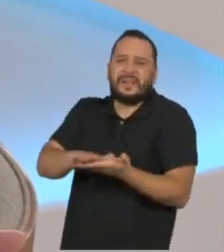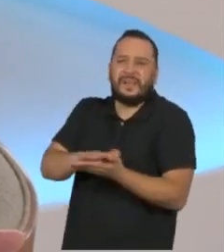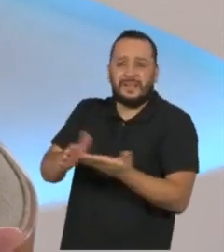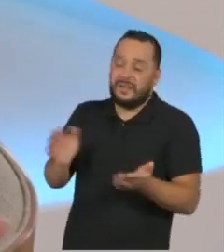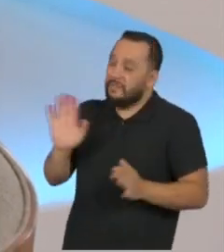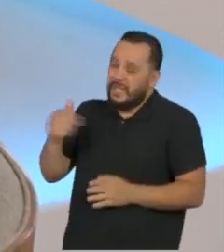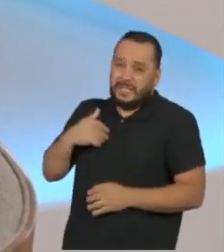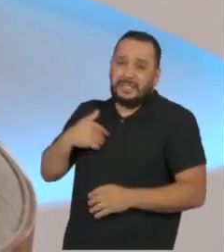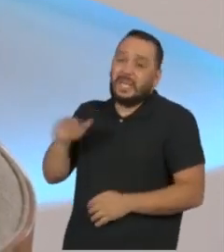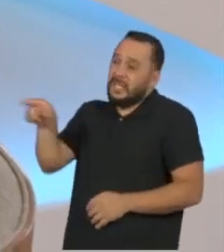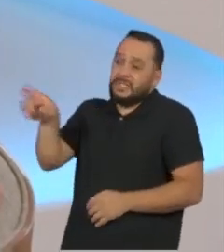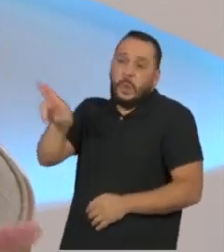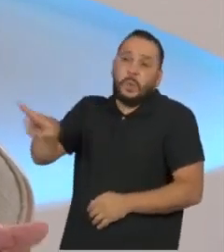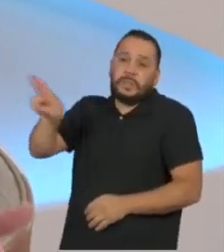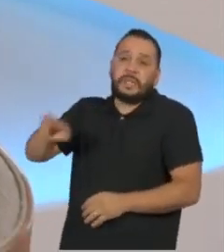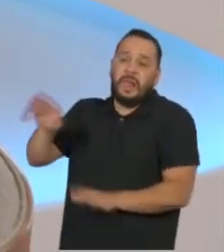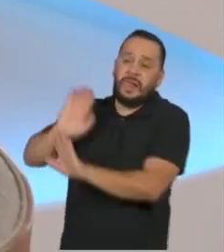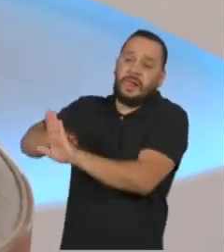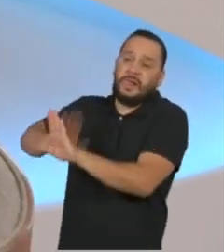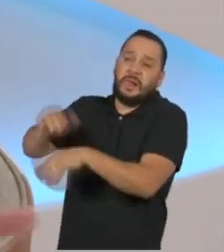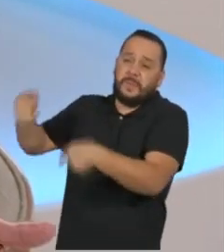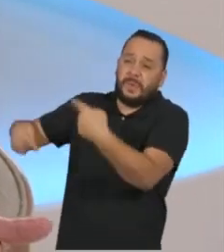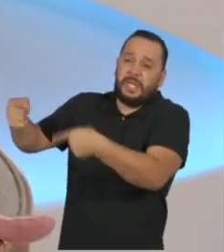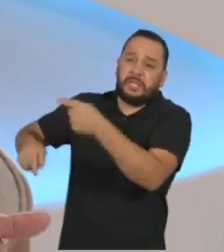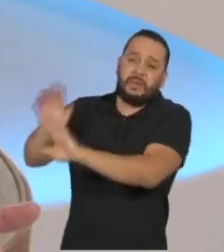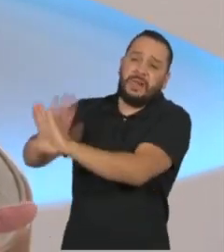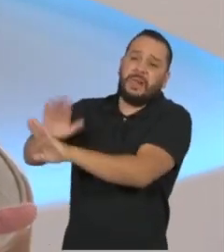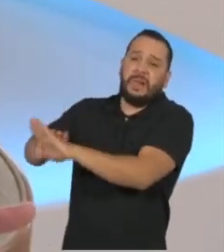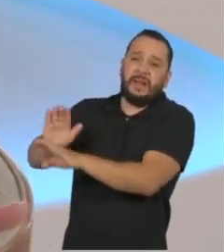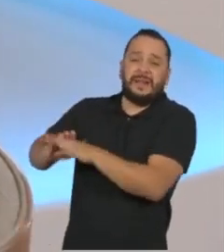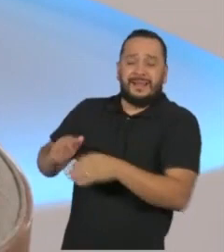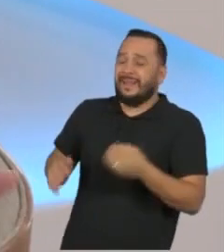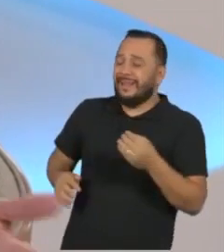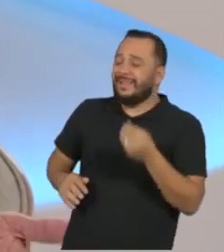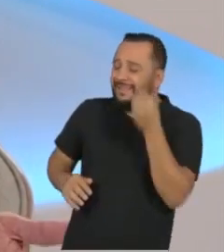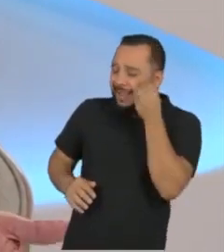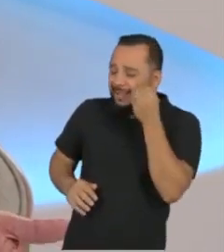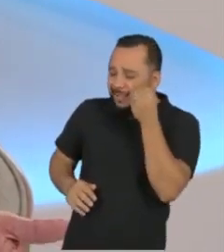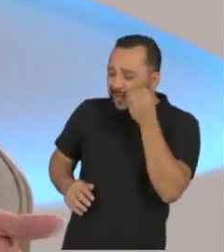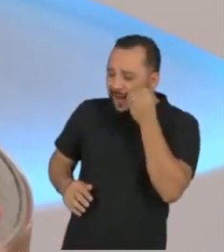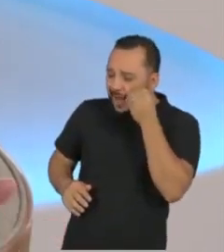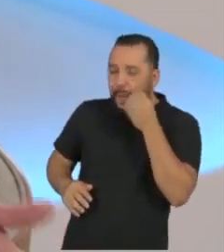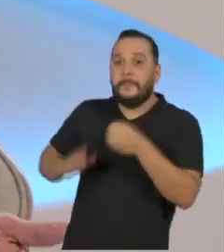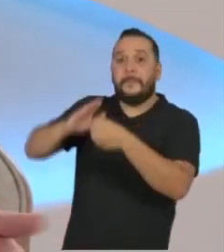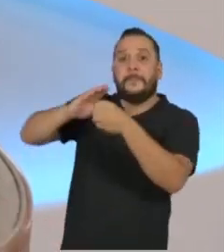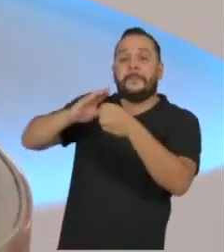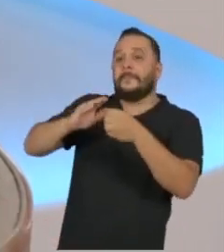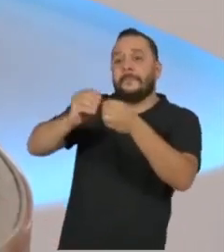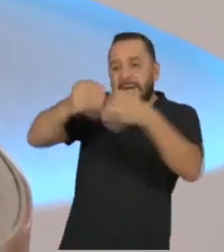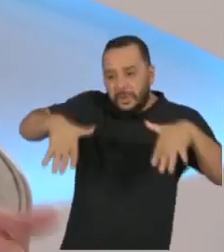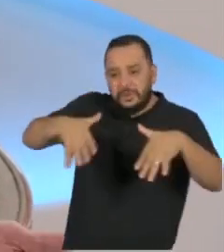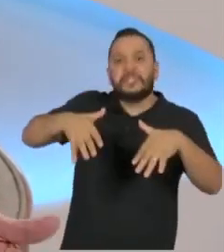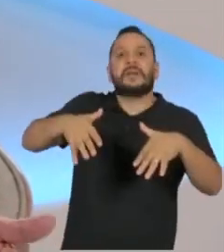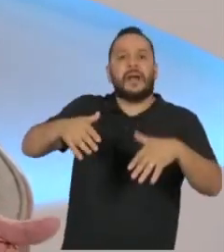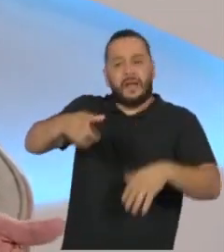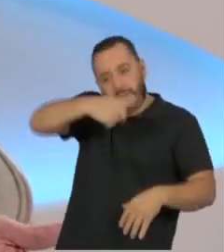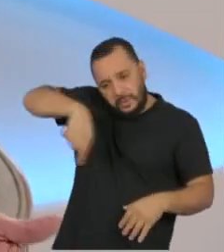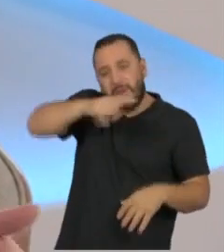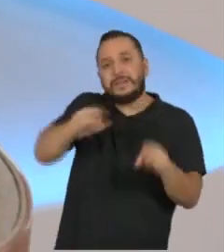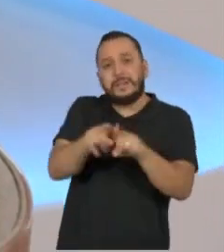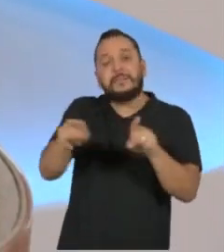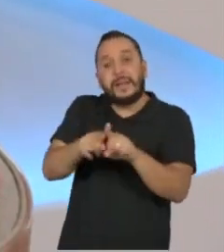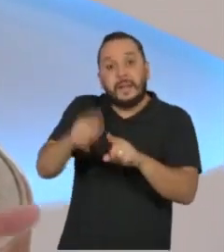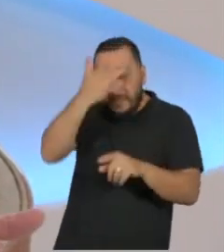usado politicamente para tentar, vamos dizer assim, soltar criminosos presos, pessoas que tinham sido condenadas